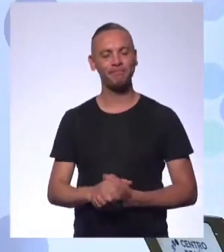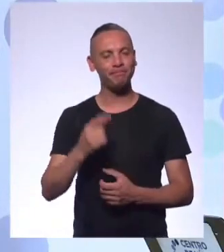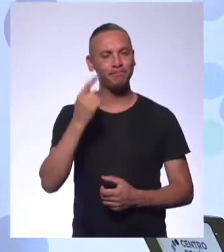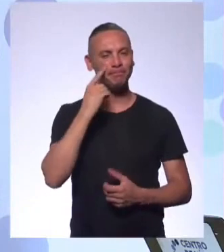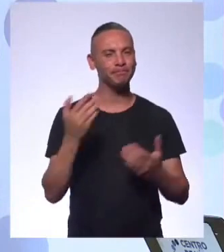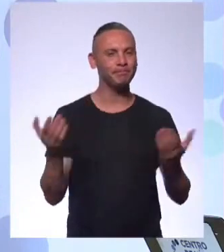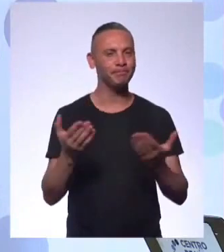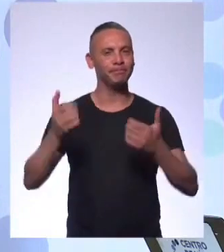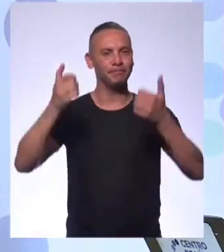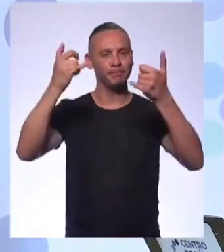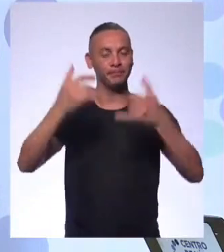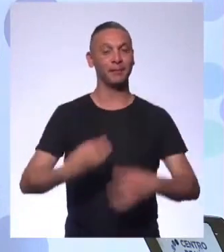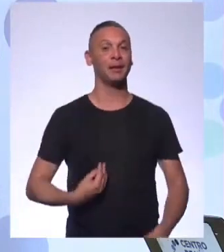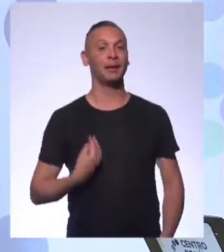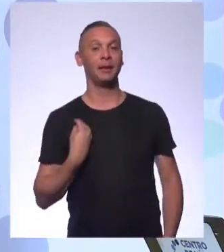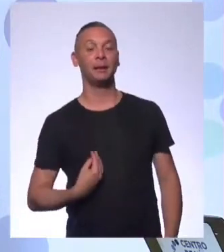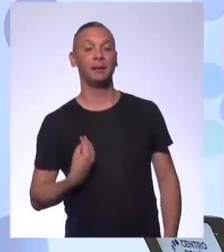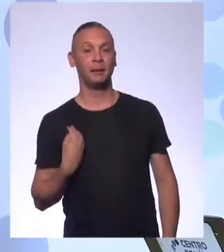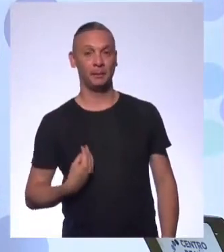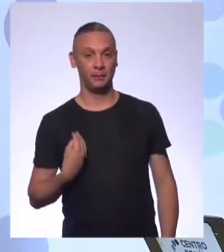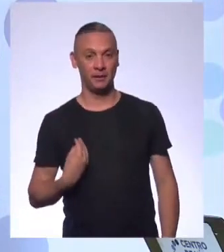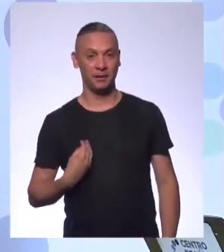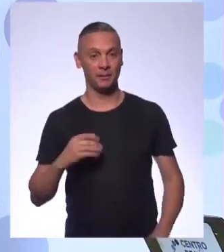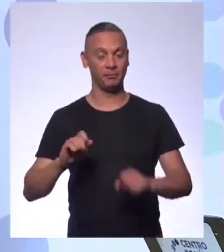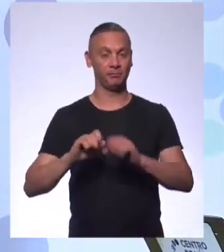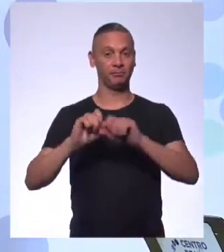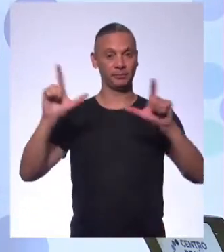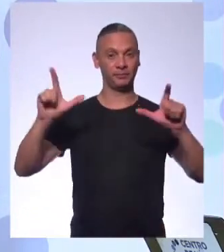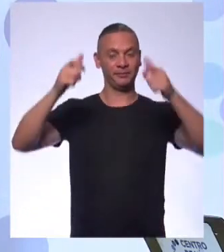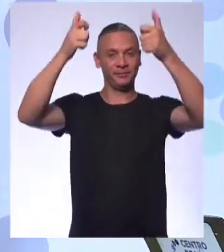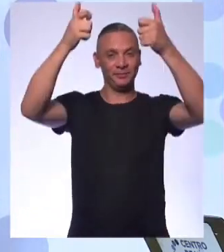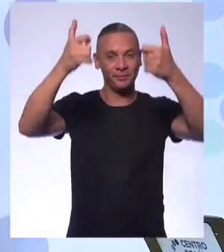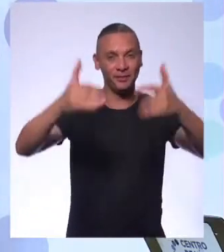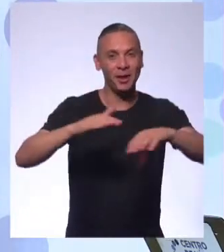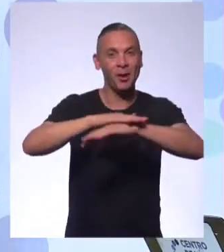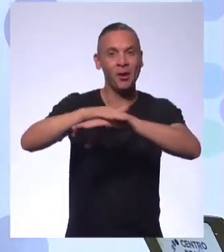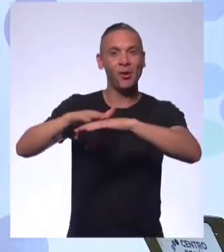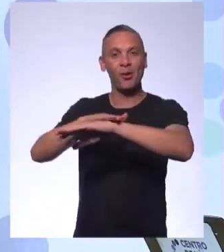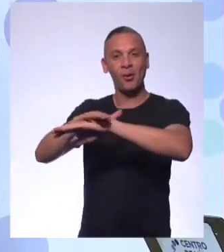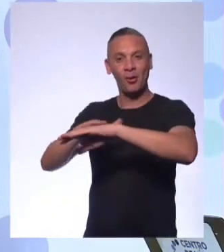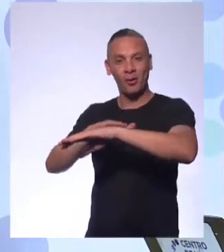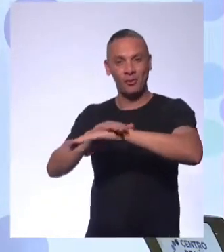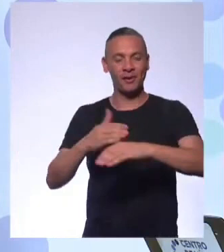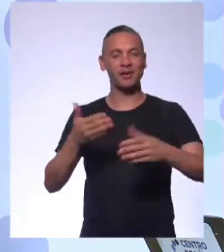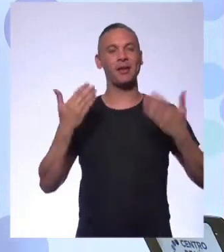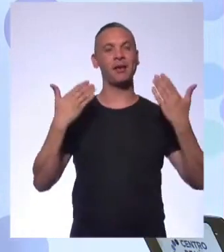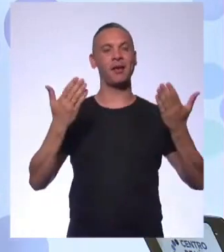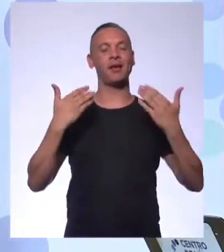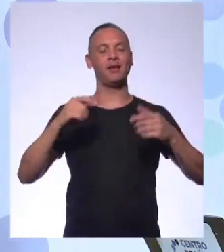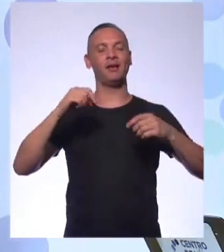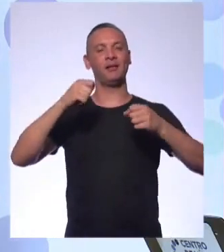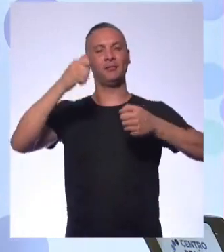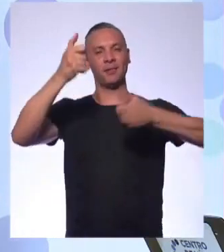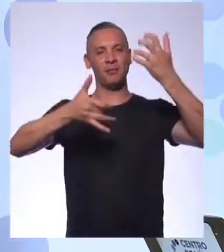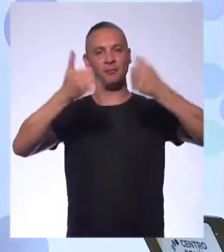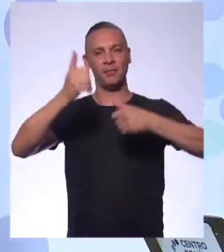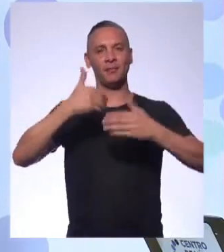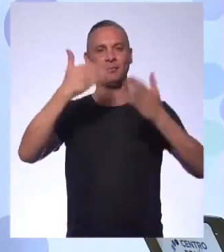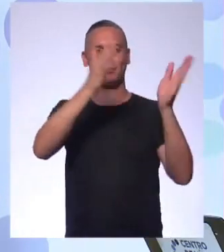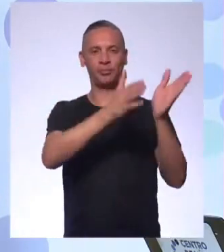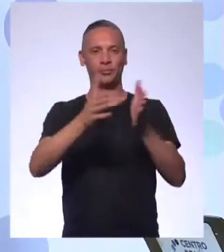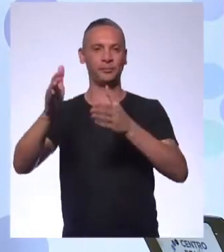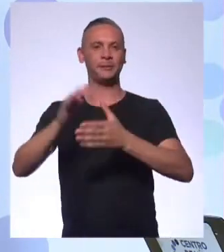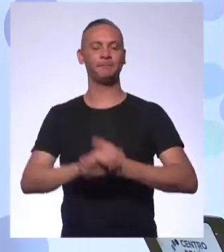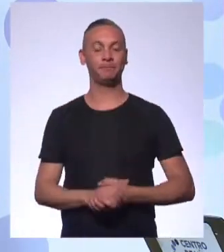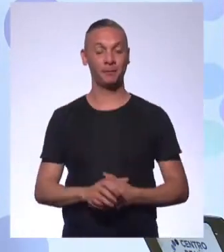então. Vamos participando com a tela aberta aqui para a gente conversar, né? Porque são questões bem tranquilas e dinâmicas para a gente desenvolver. Então,